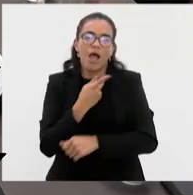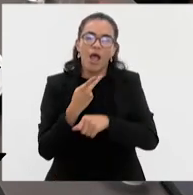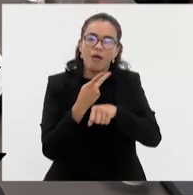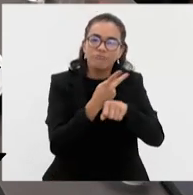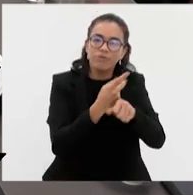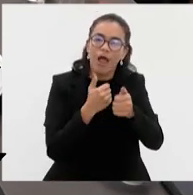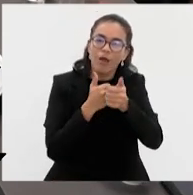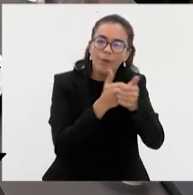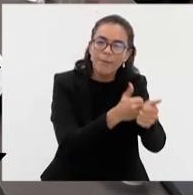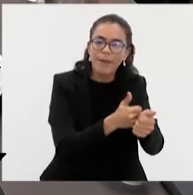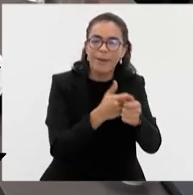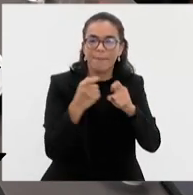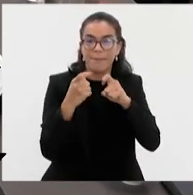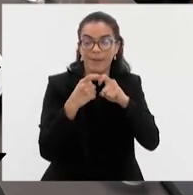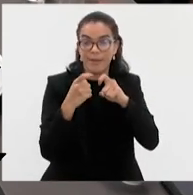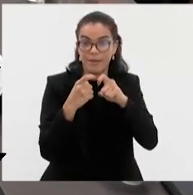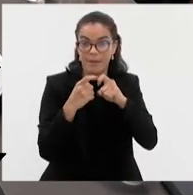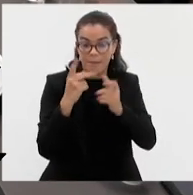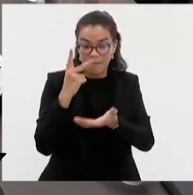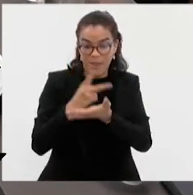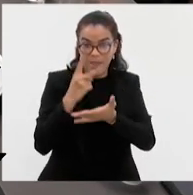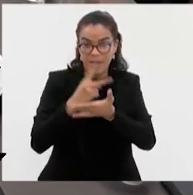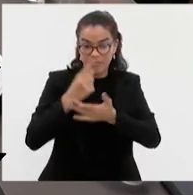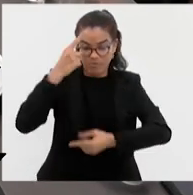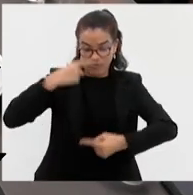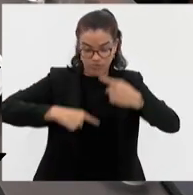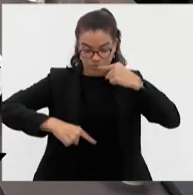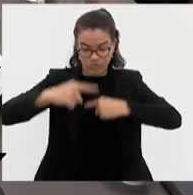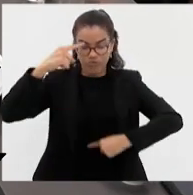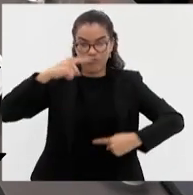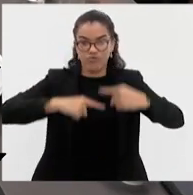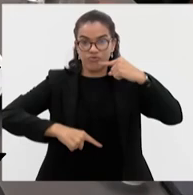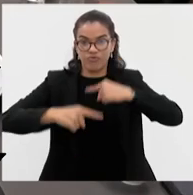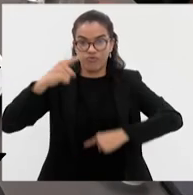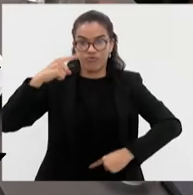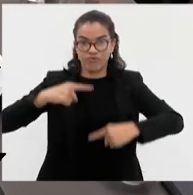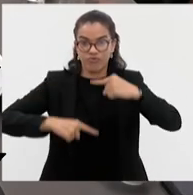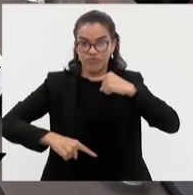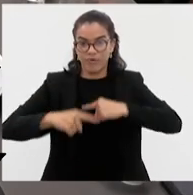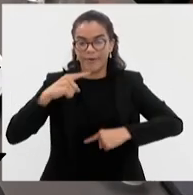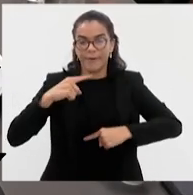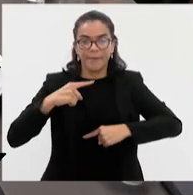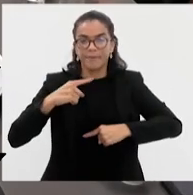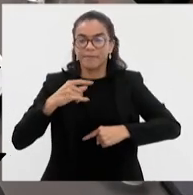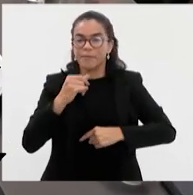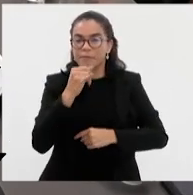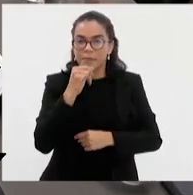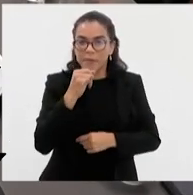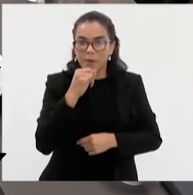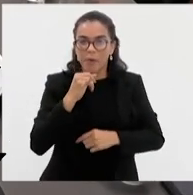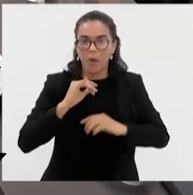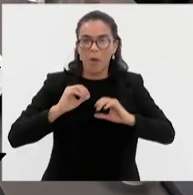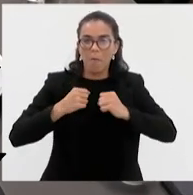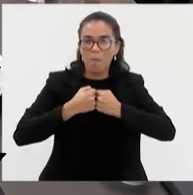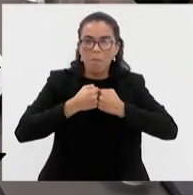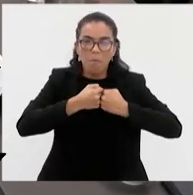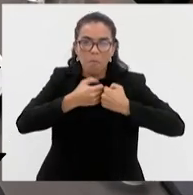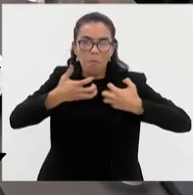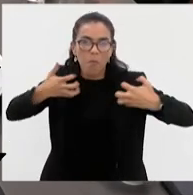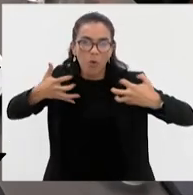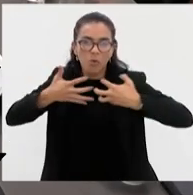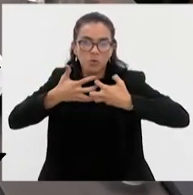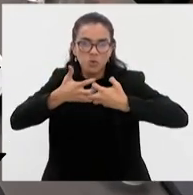sentido, a própria biologia já lhe confere uma complexão muscular maior, no caso dos